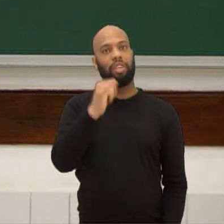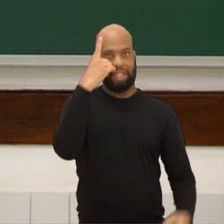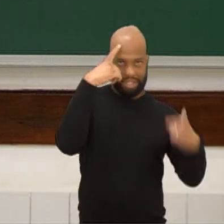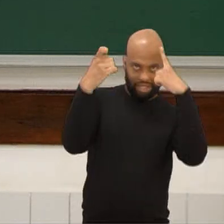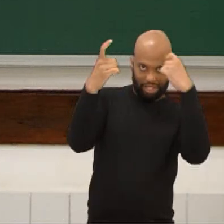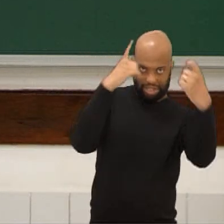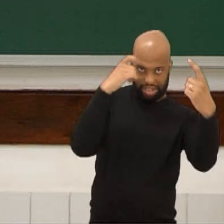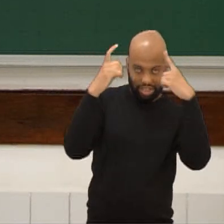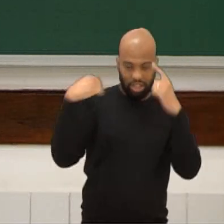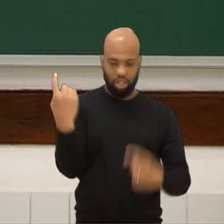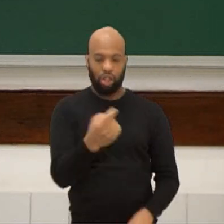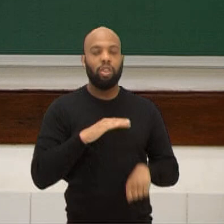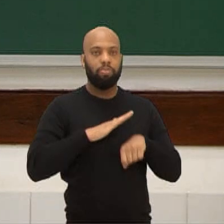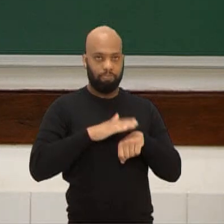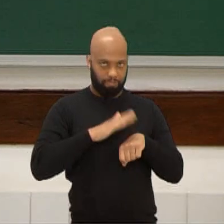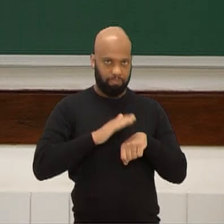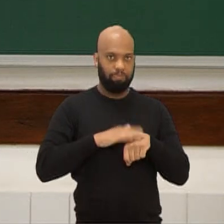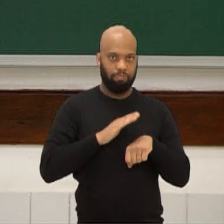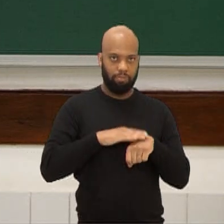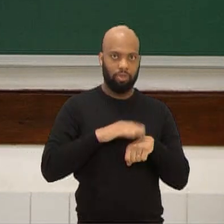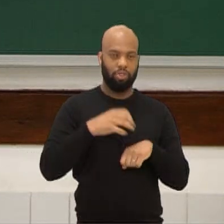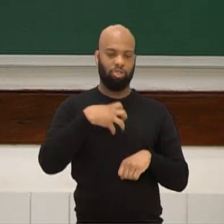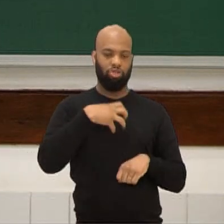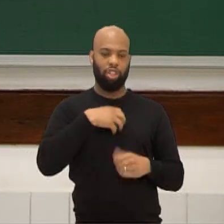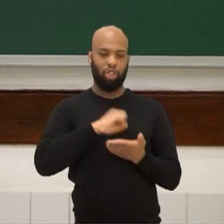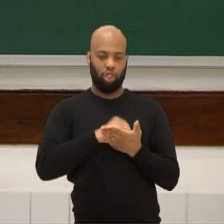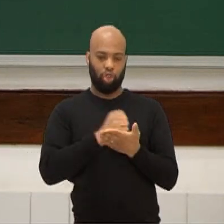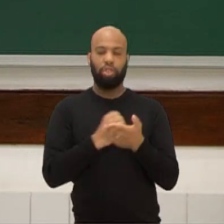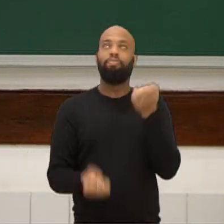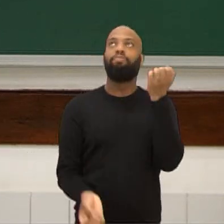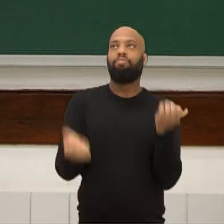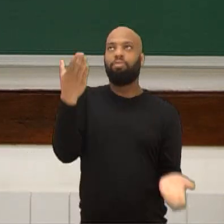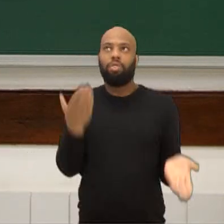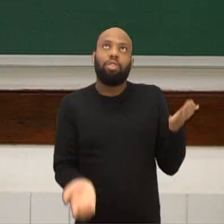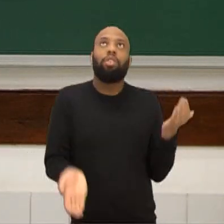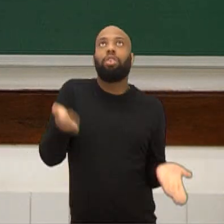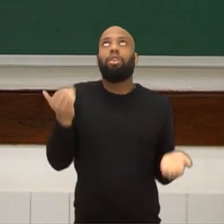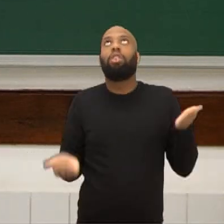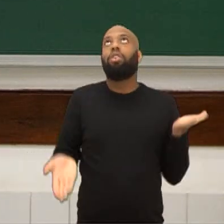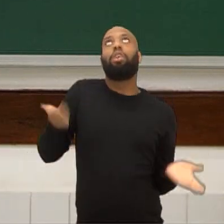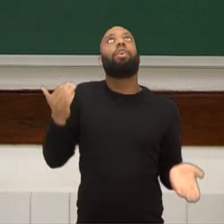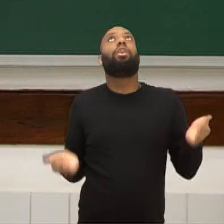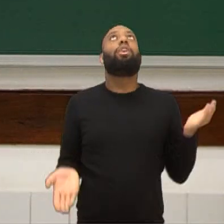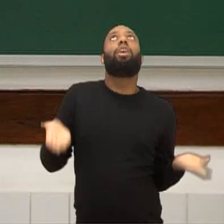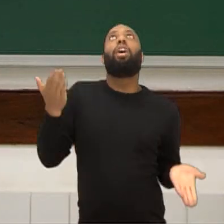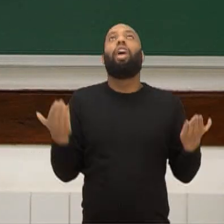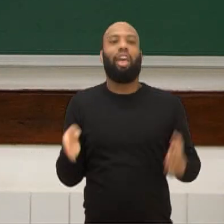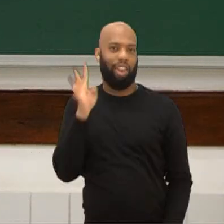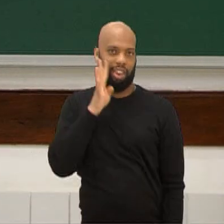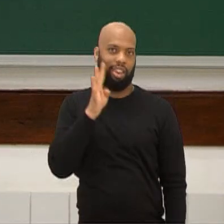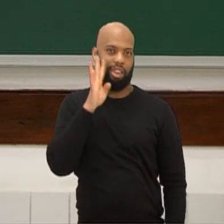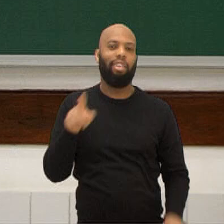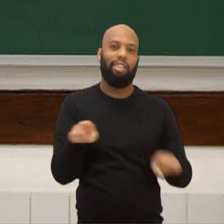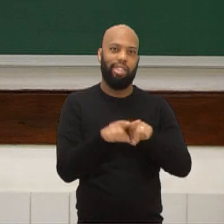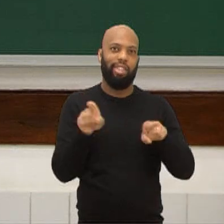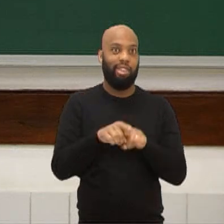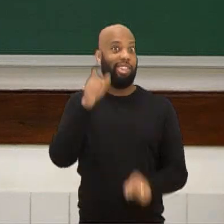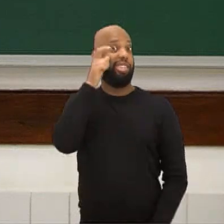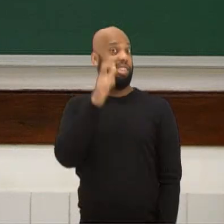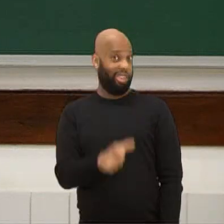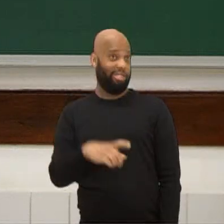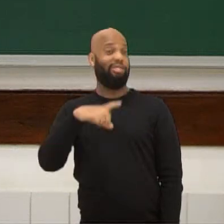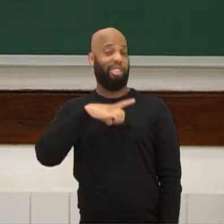nossos próprios joguinhos, nossos próprios aparelhos. Então vocês vão ver que vai ser algo assim bem, bem legal e